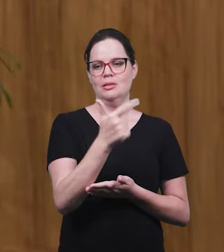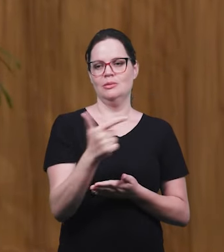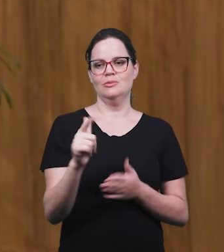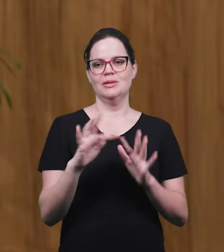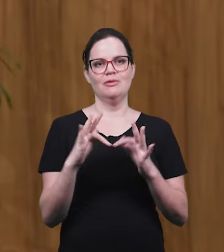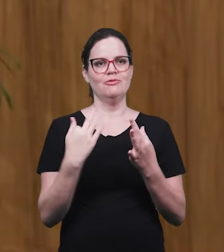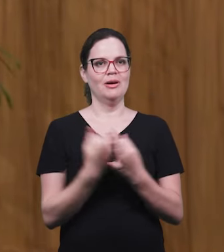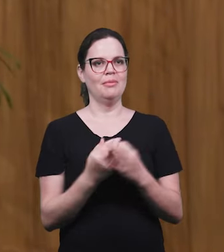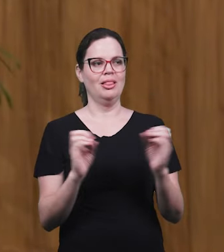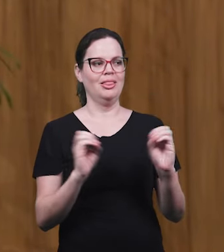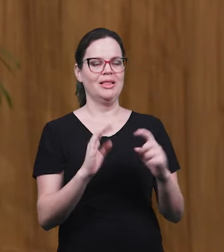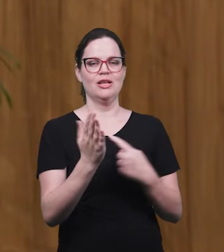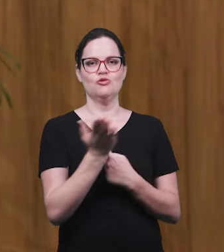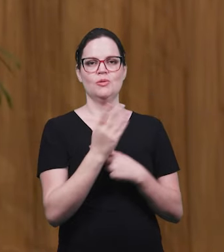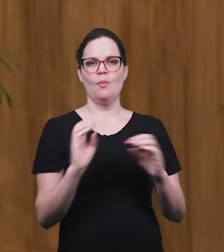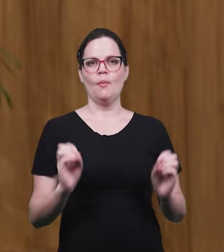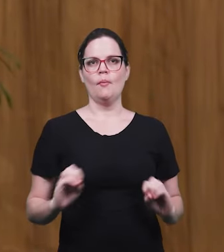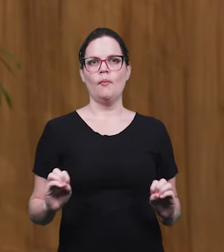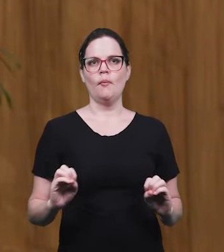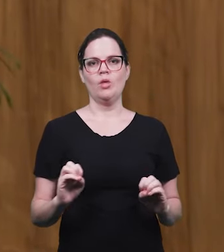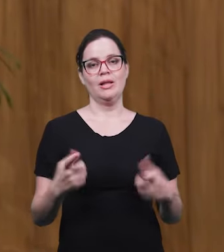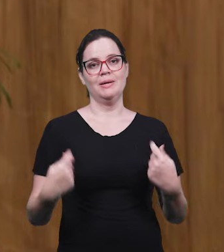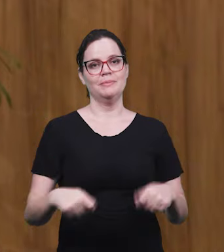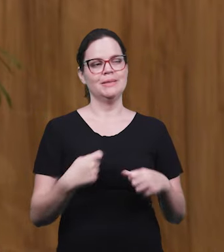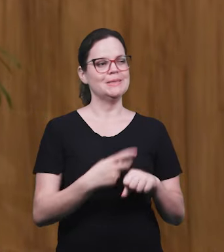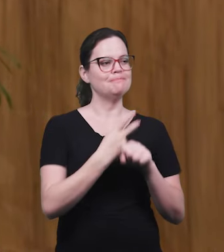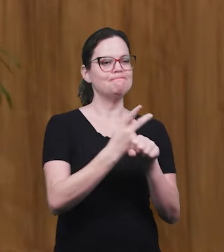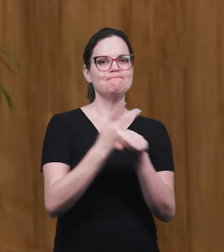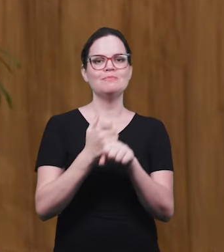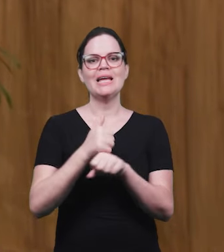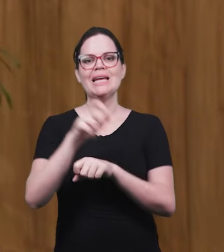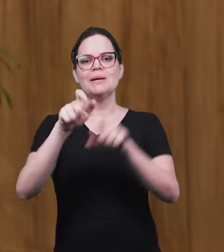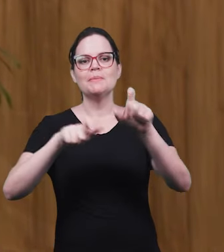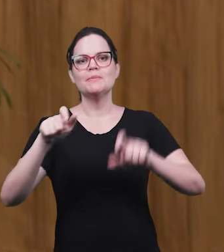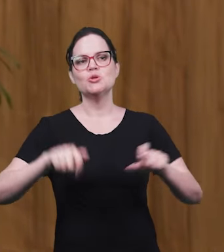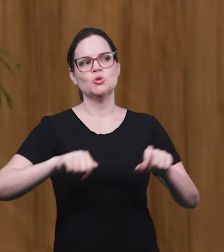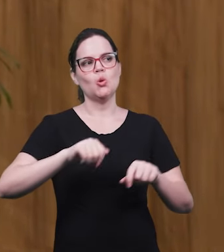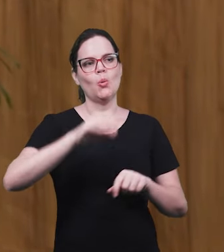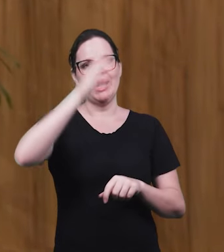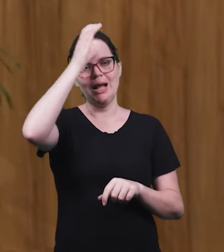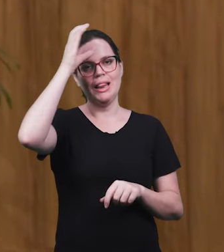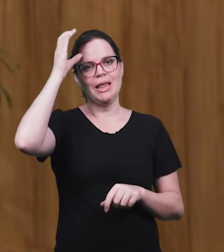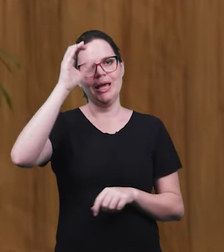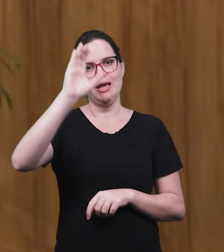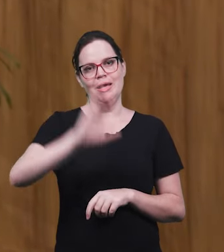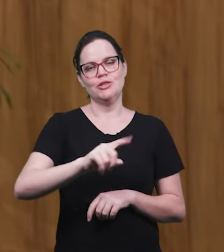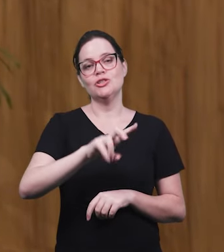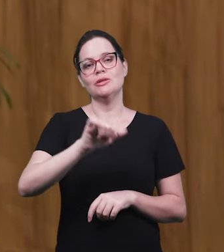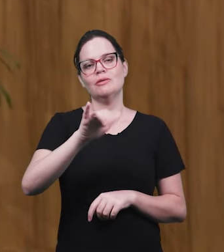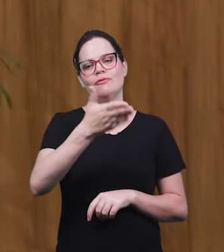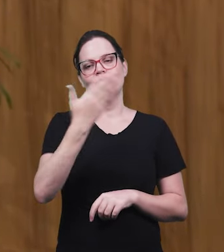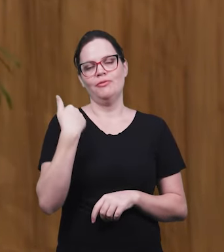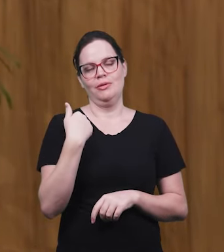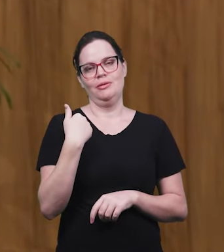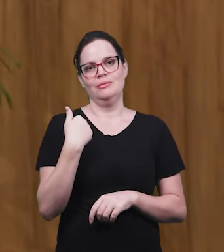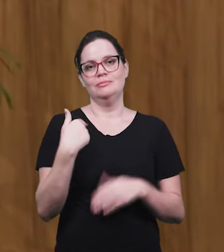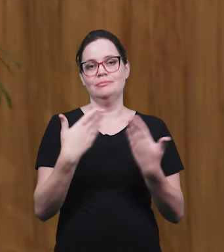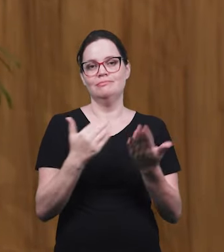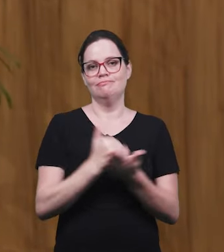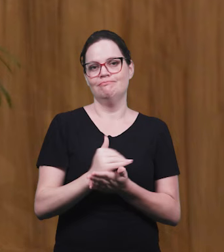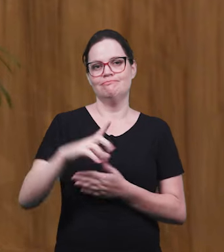naquela profissão, ela precisa dos clientes, para que ela possa trabalhar. E como que o profissional do direito, como que o advogado, em início